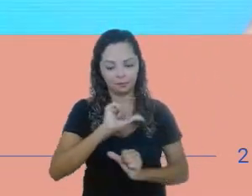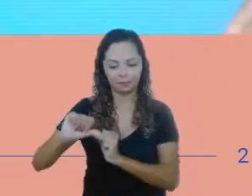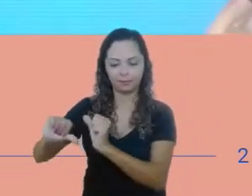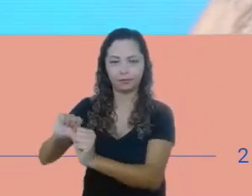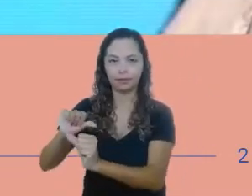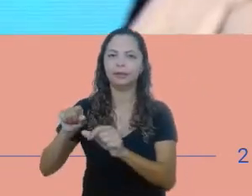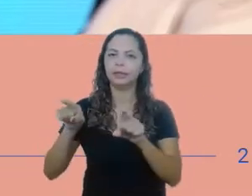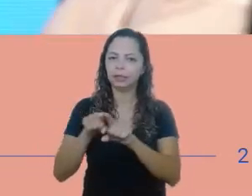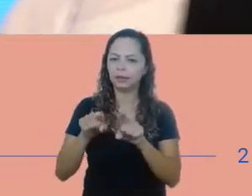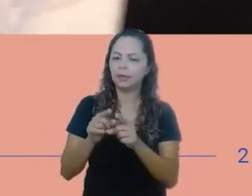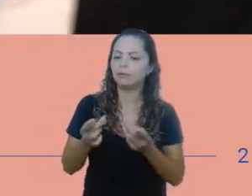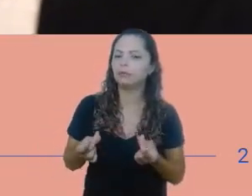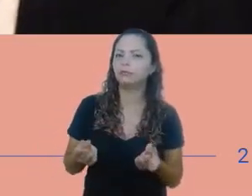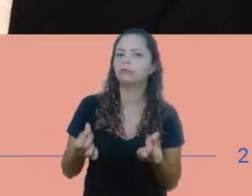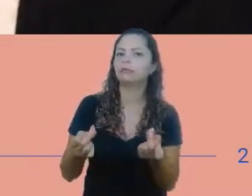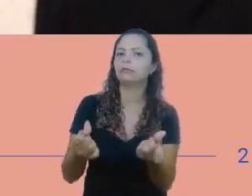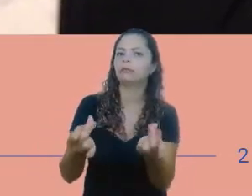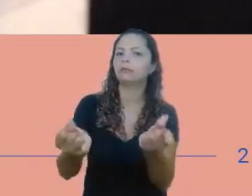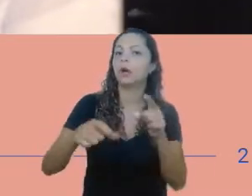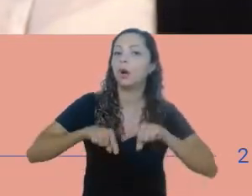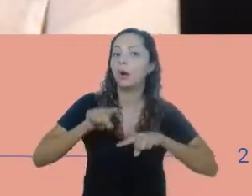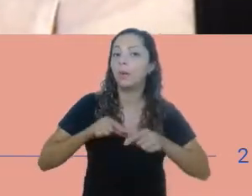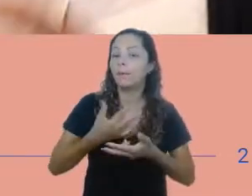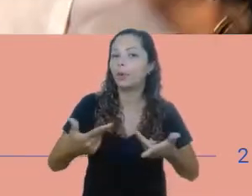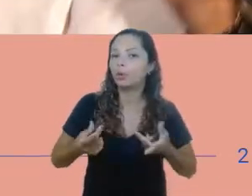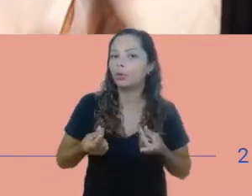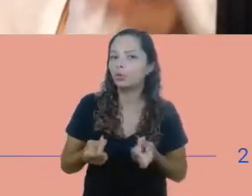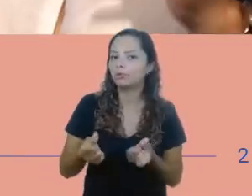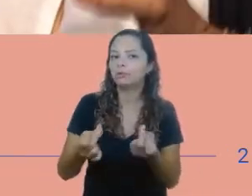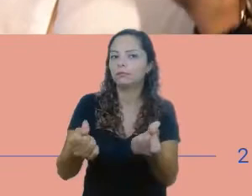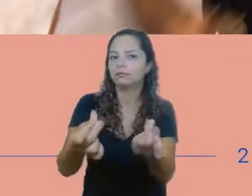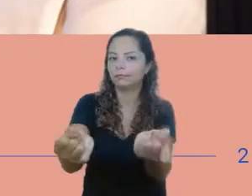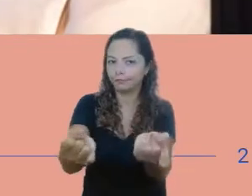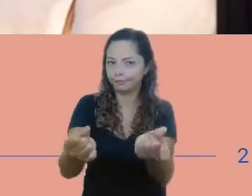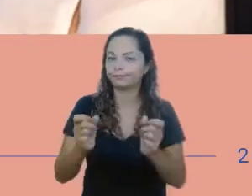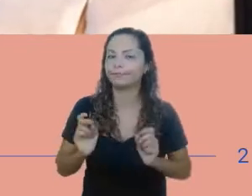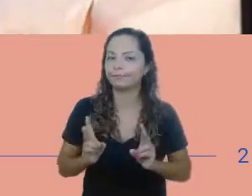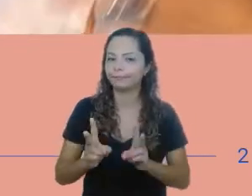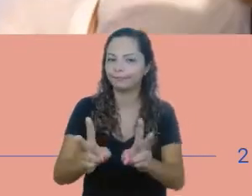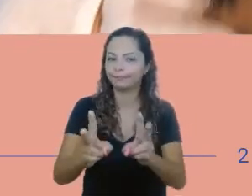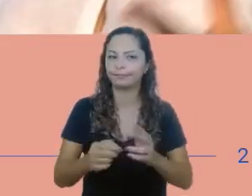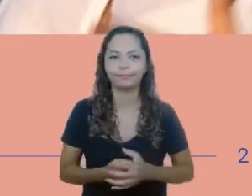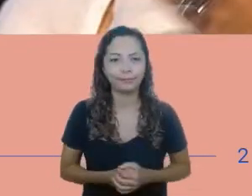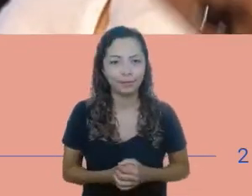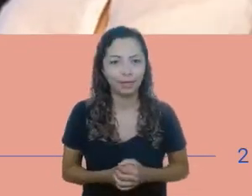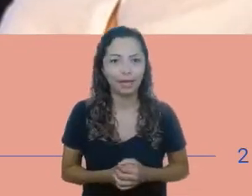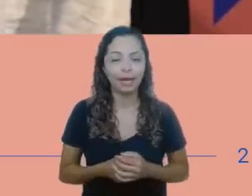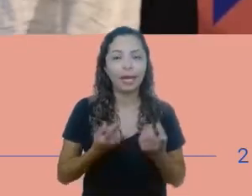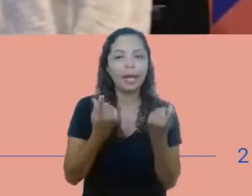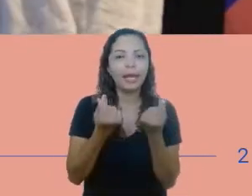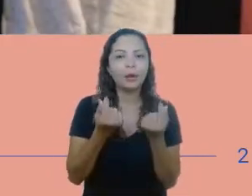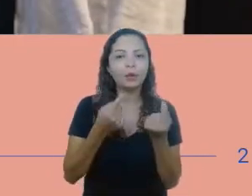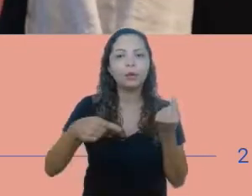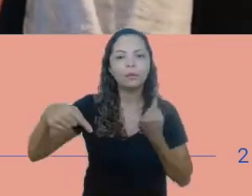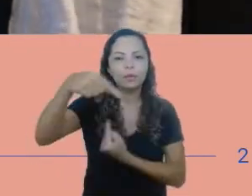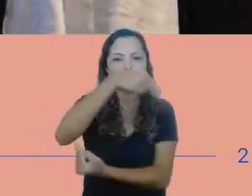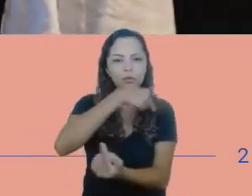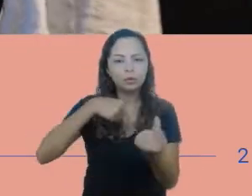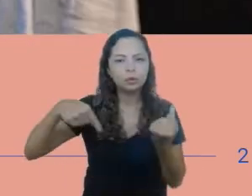então economia circular não se faz sozinha a gente tem três passos básicos que as empresas precisam entender